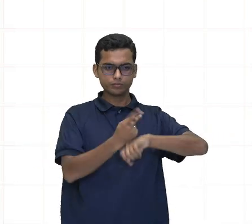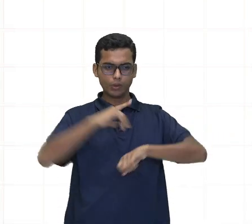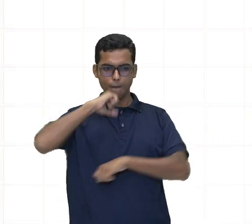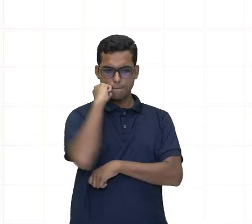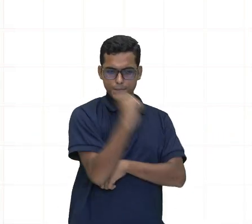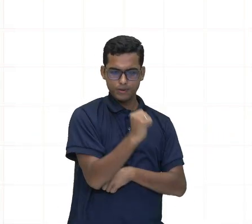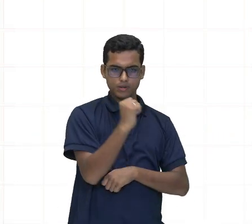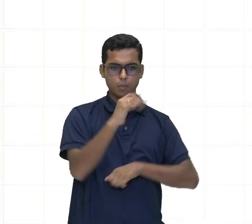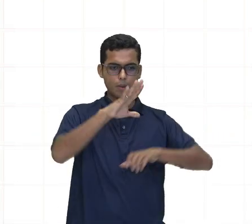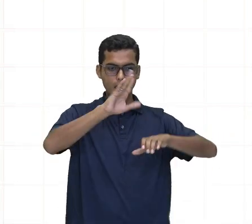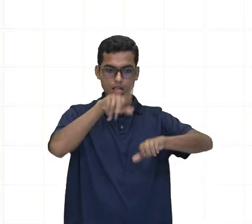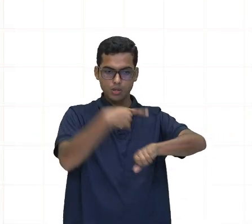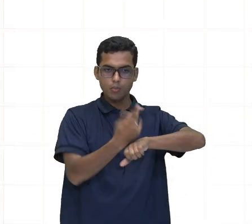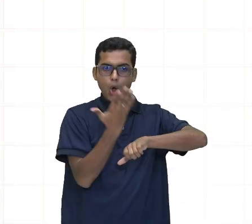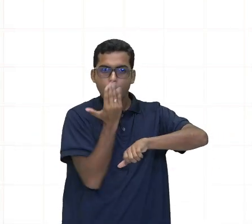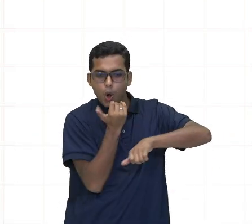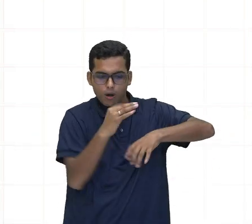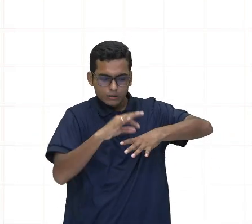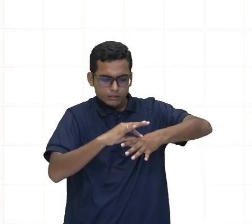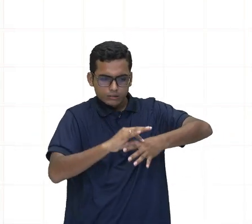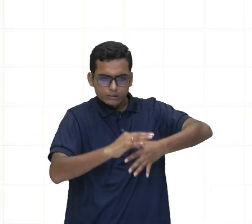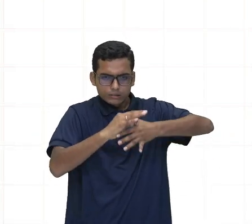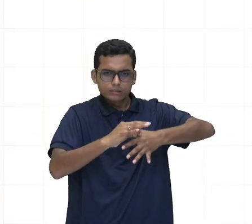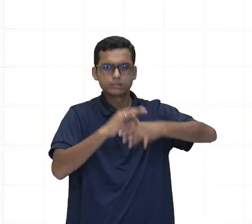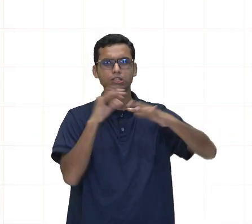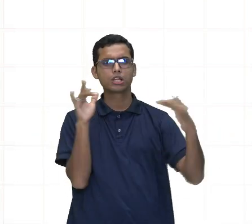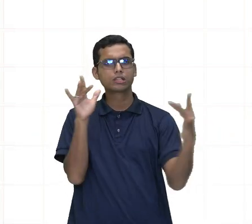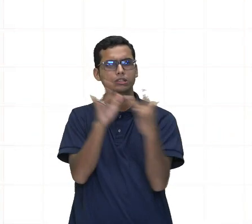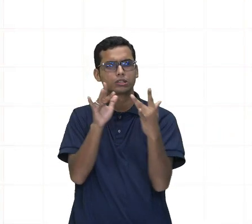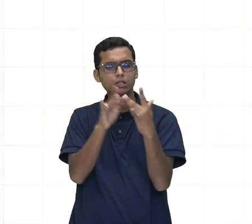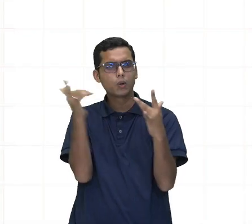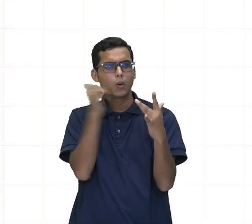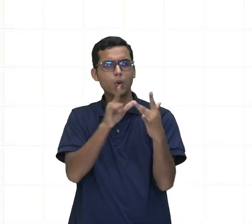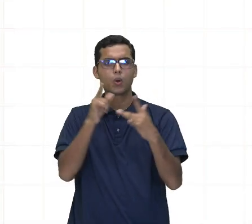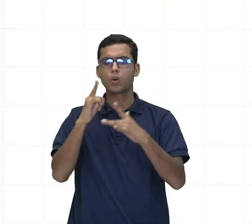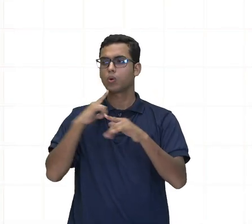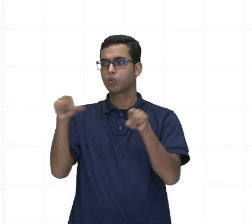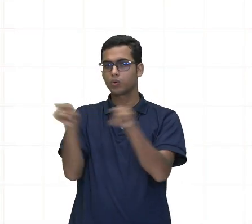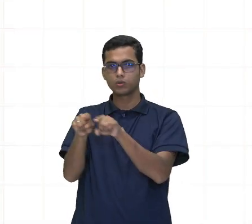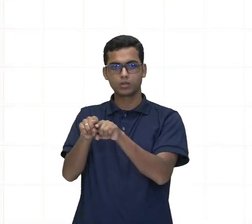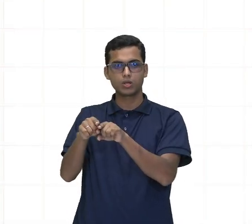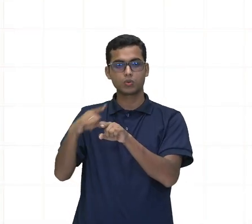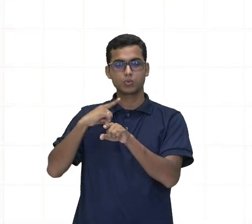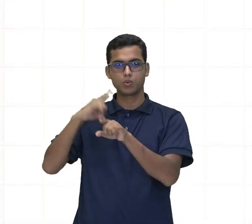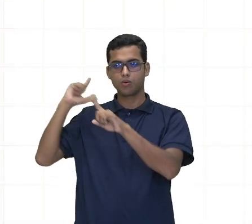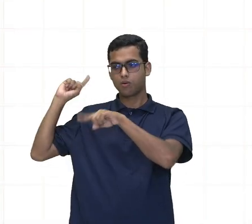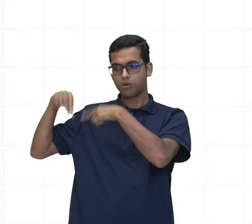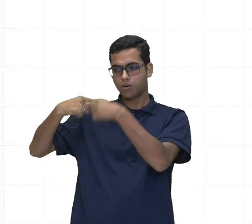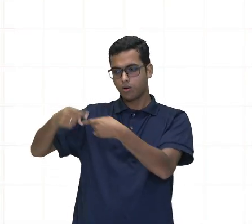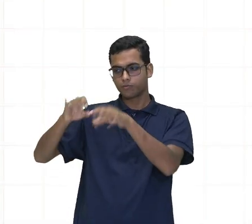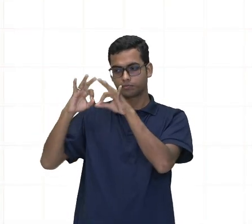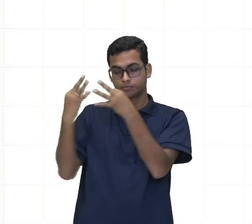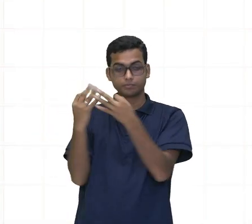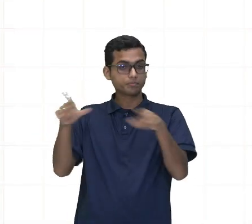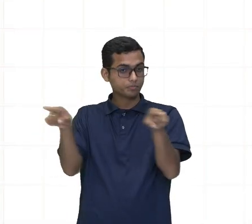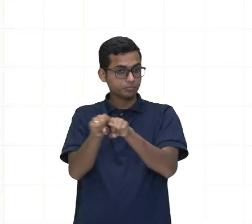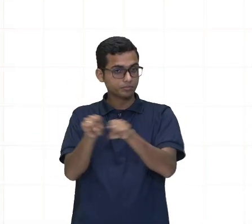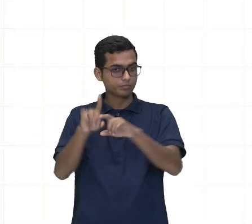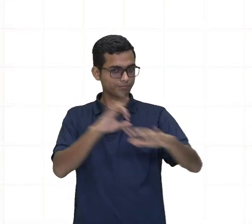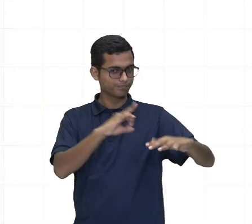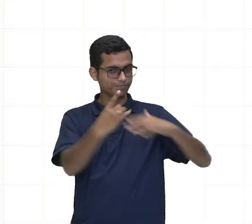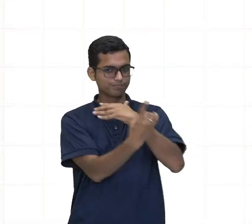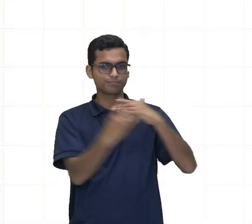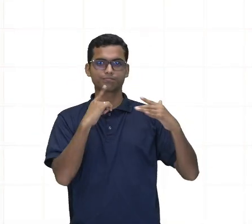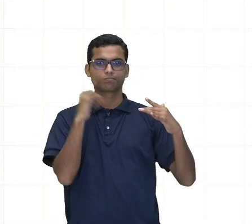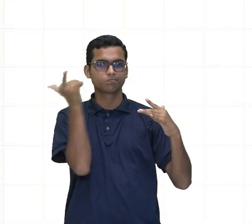conexão maior com os seus ancestrais, com os seus deuses também, certo? Saindo agora dos